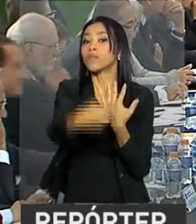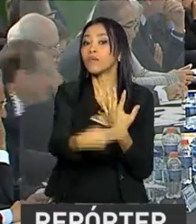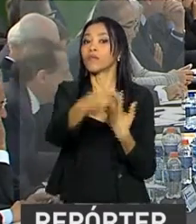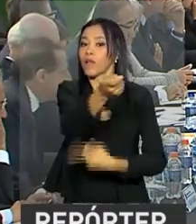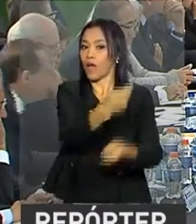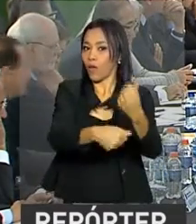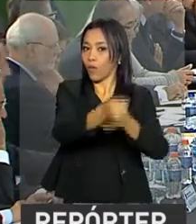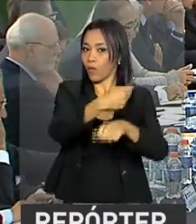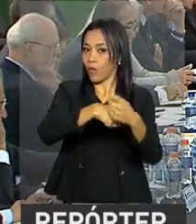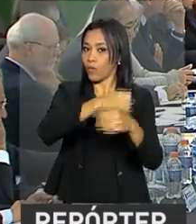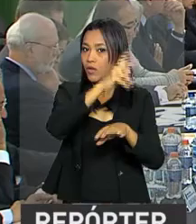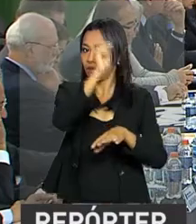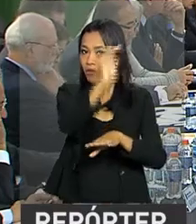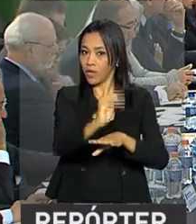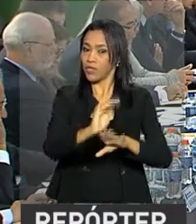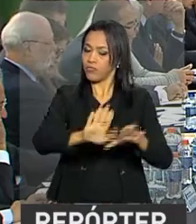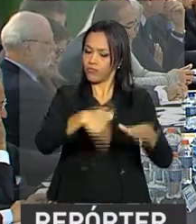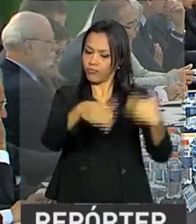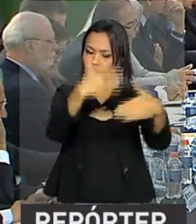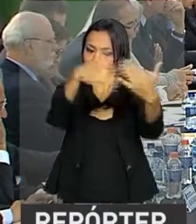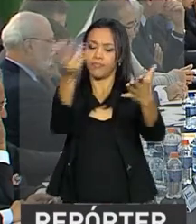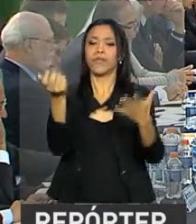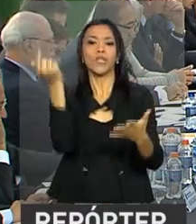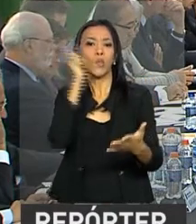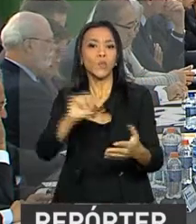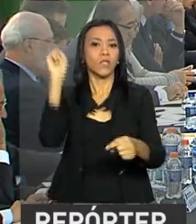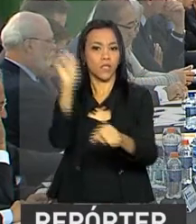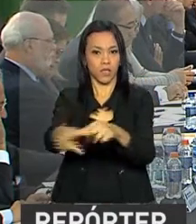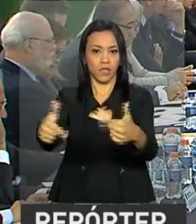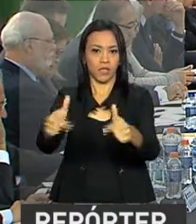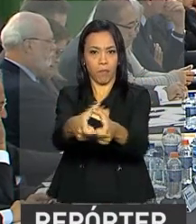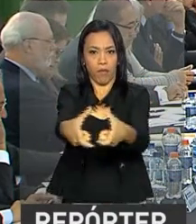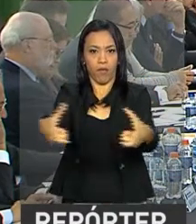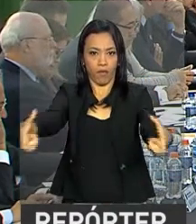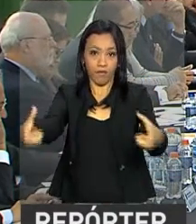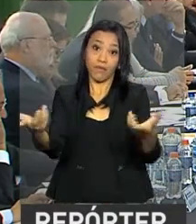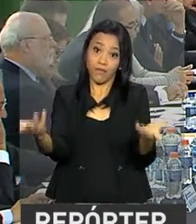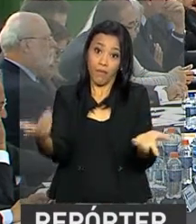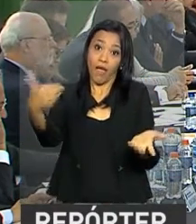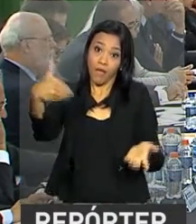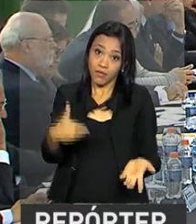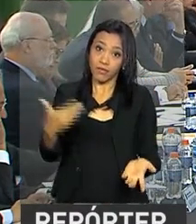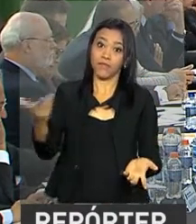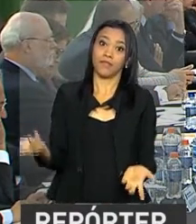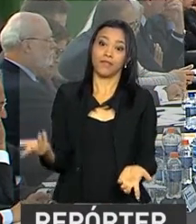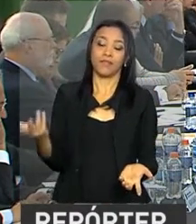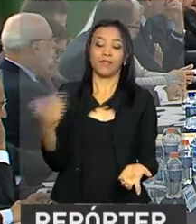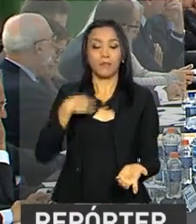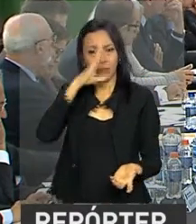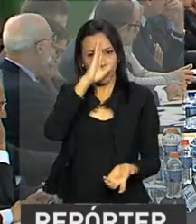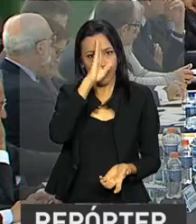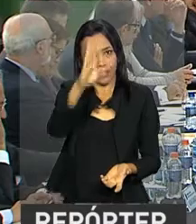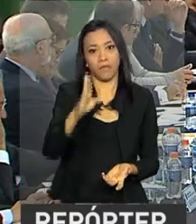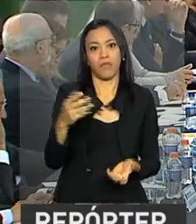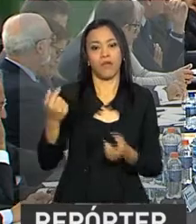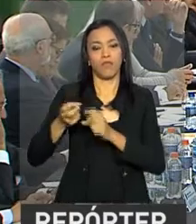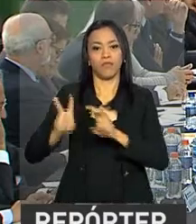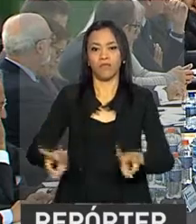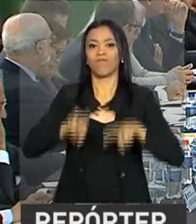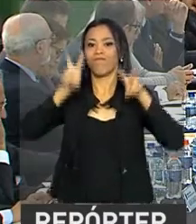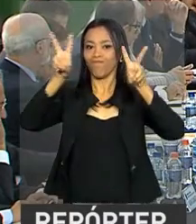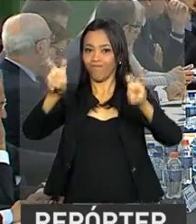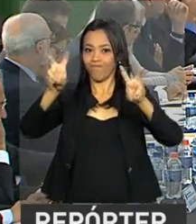de preço e assim voltar a gerar emprego e renda. Isto é que é a questão central do Brasil hoje